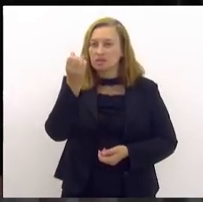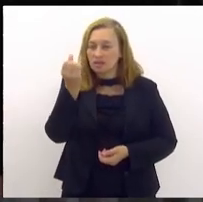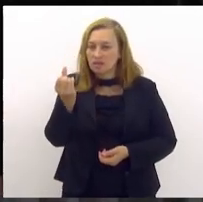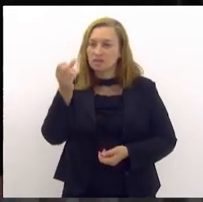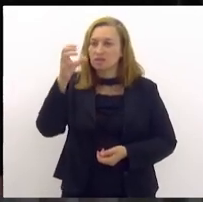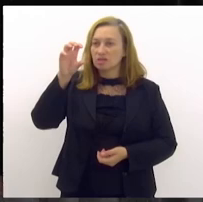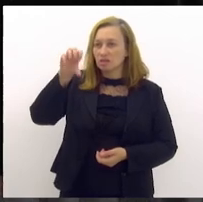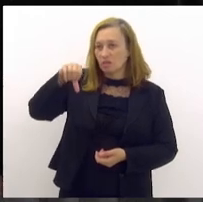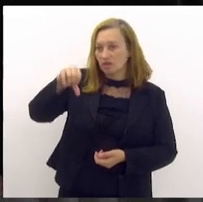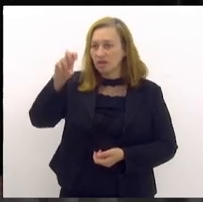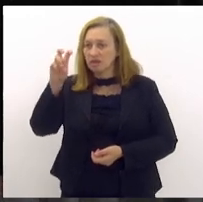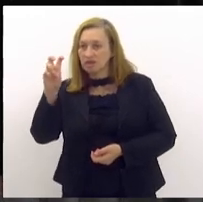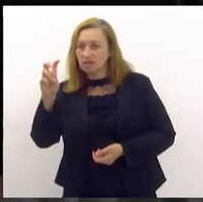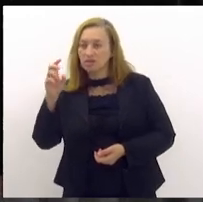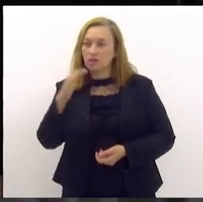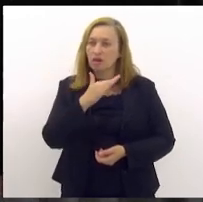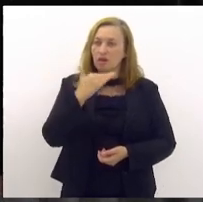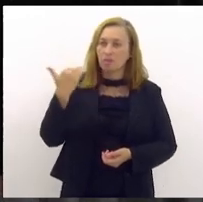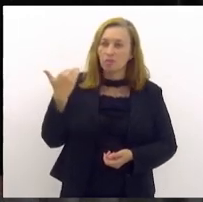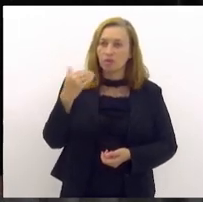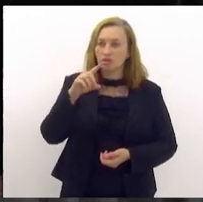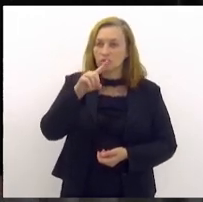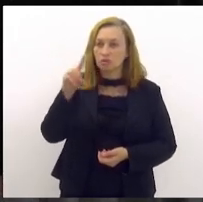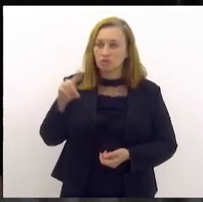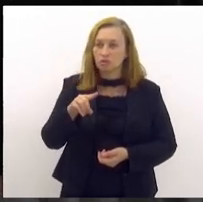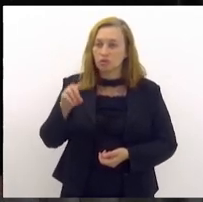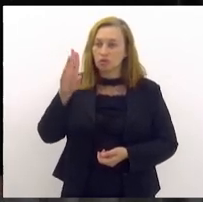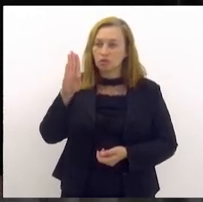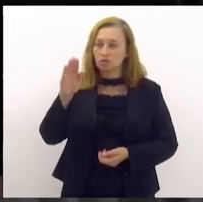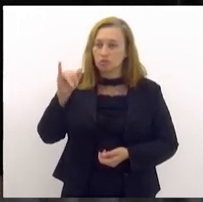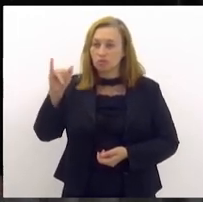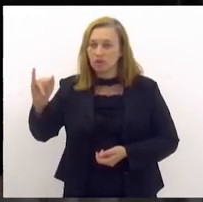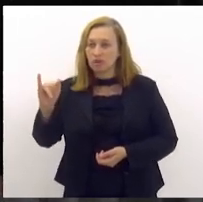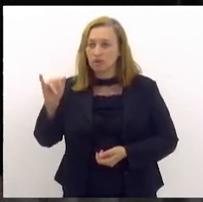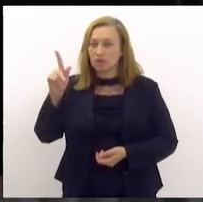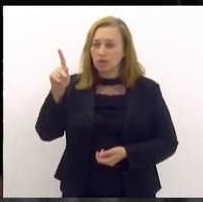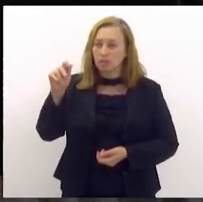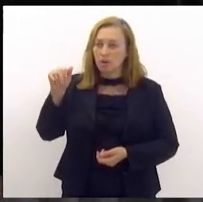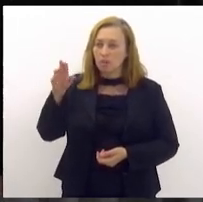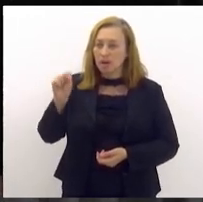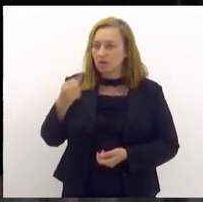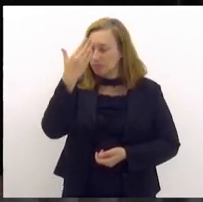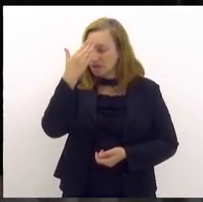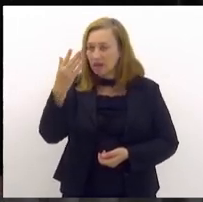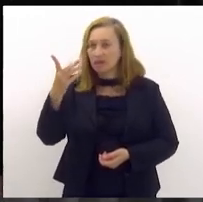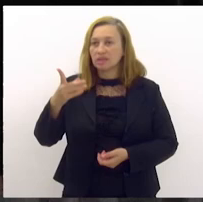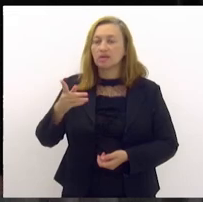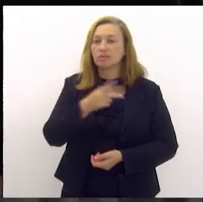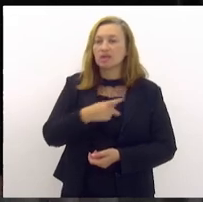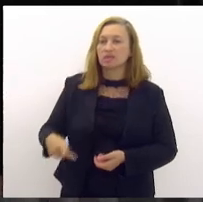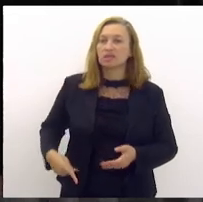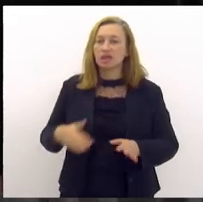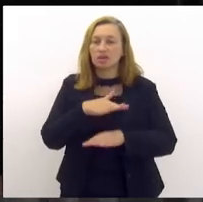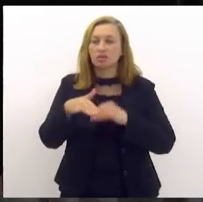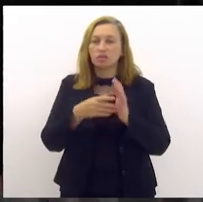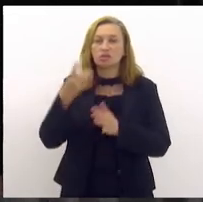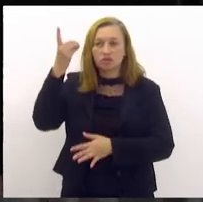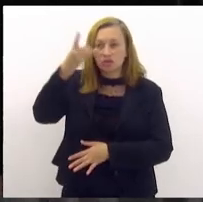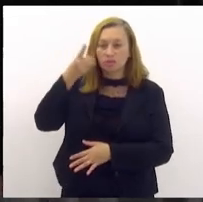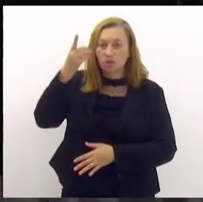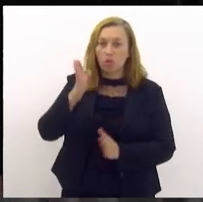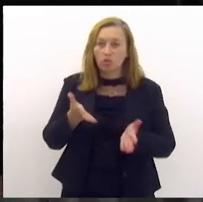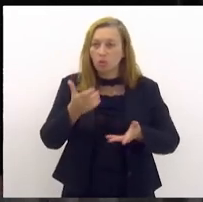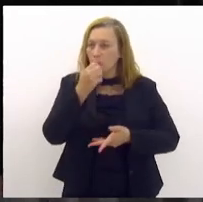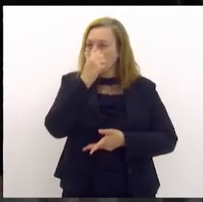1695, teve o assassinato de Zumbi do Palmares. Muito obrigado, presidenta, obrigado aos deputados e deputadas que aqui estão, hoje está bastante cheio